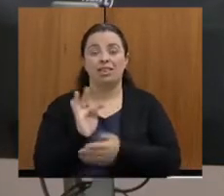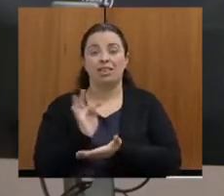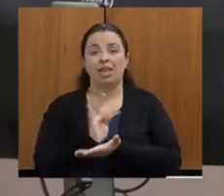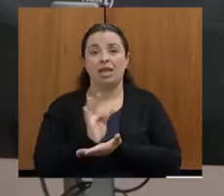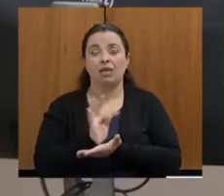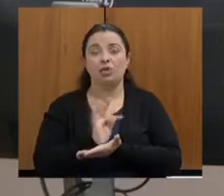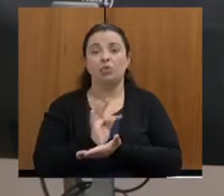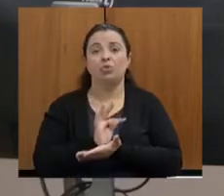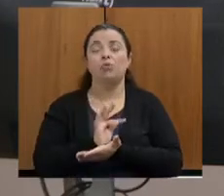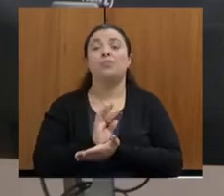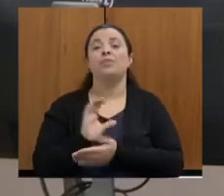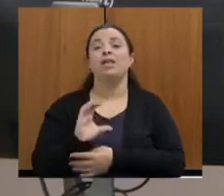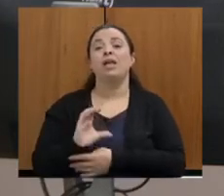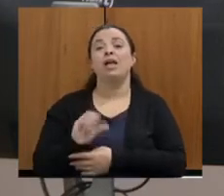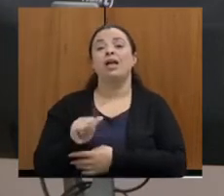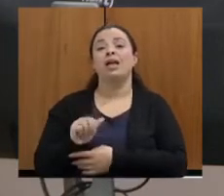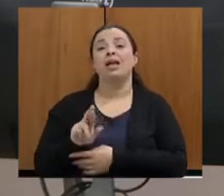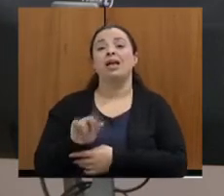e